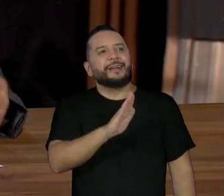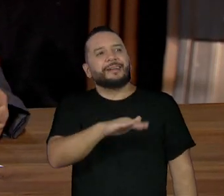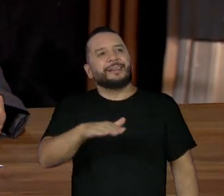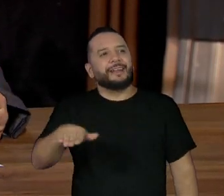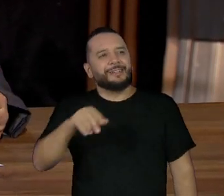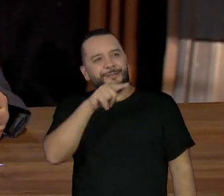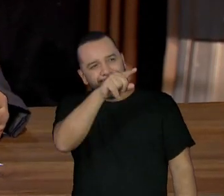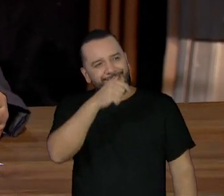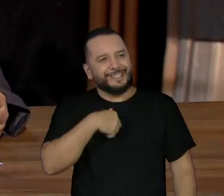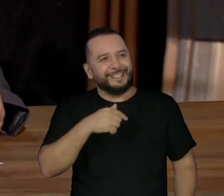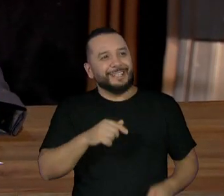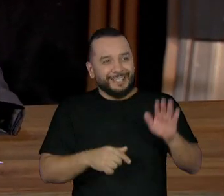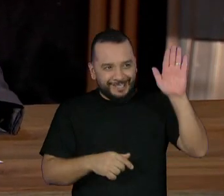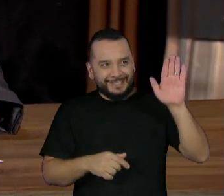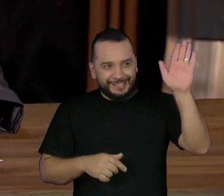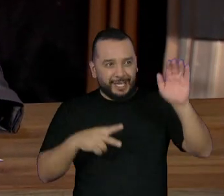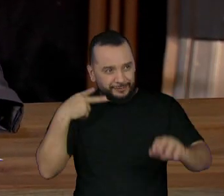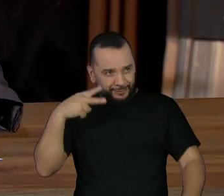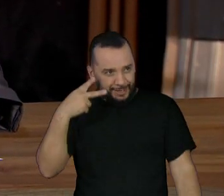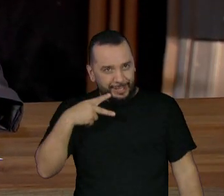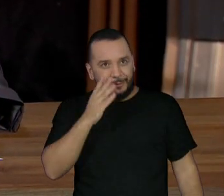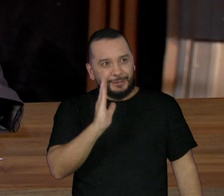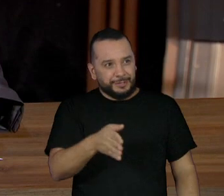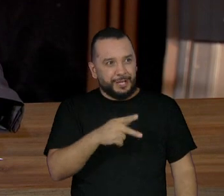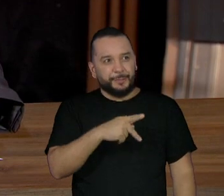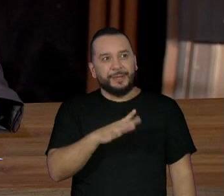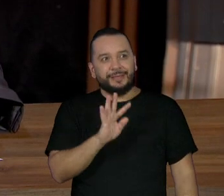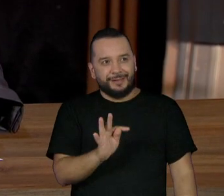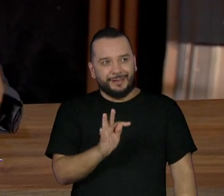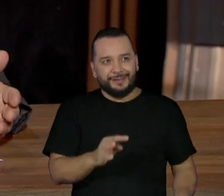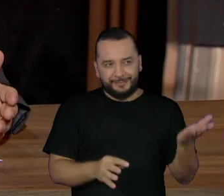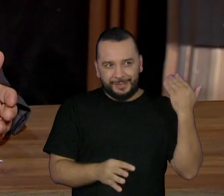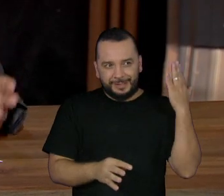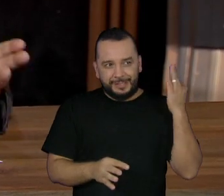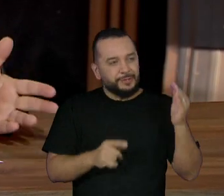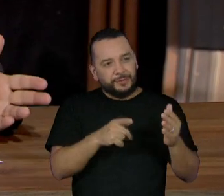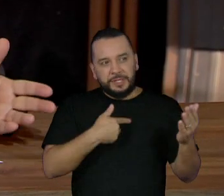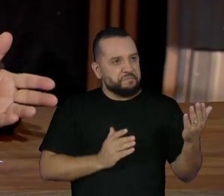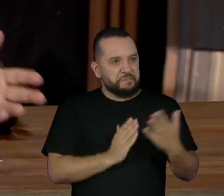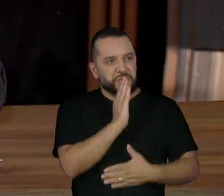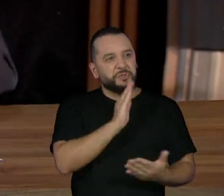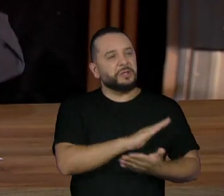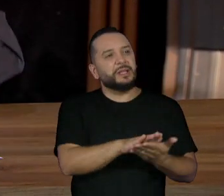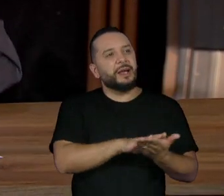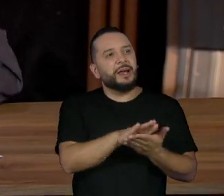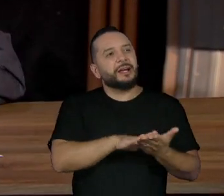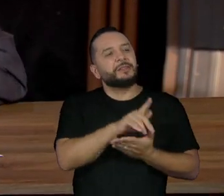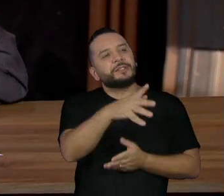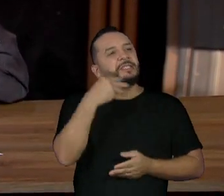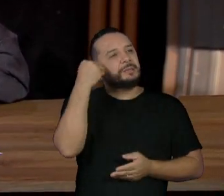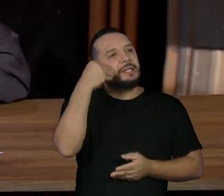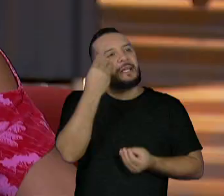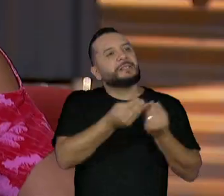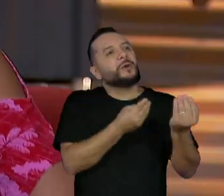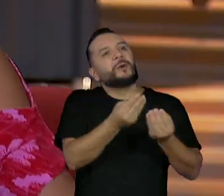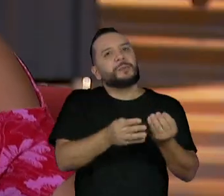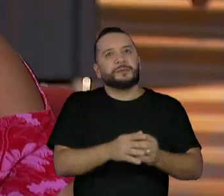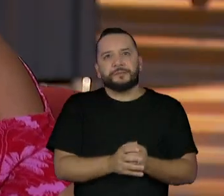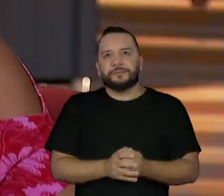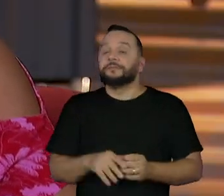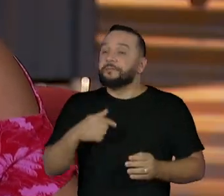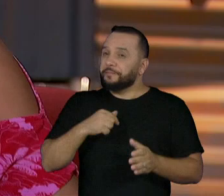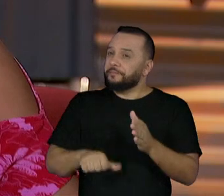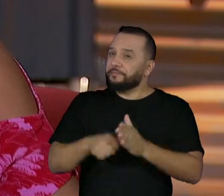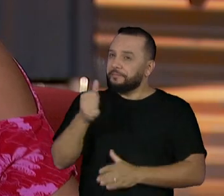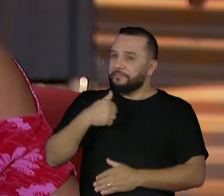candidata vereadora. Foi. Pelo PT e não foi eleita. O que ficou dessa experiência? Olha, foi a primeira